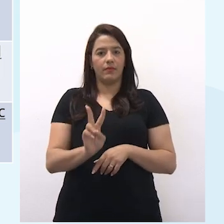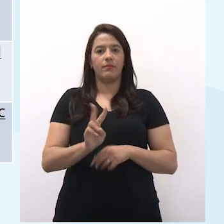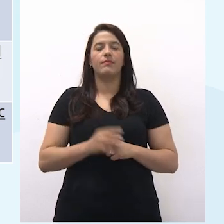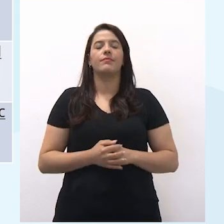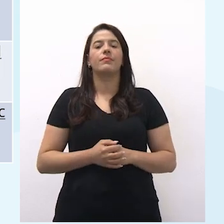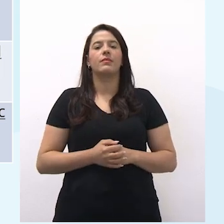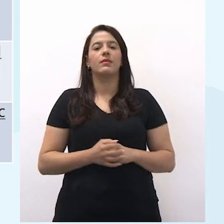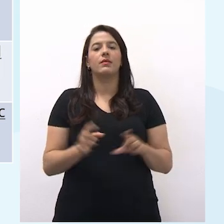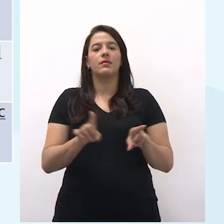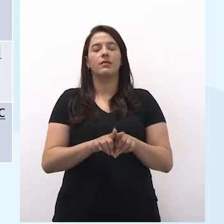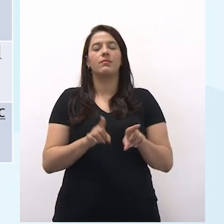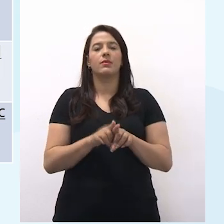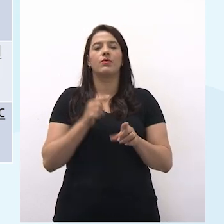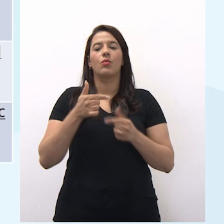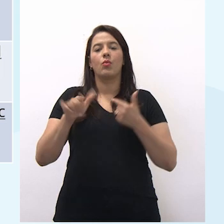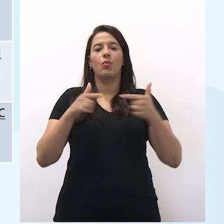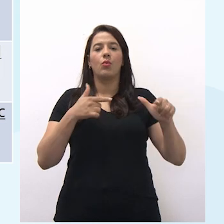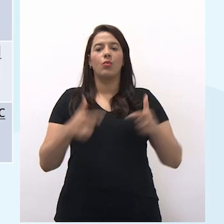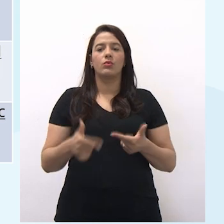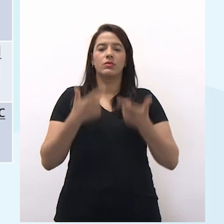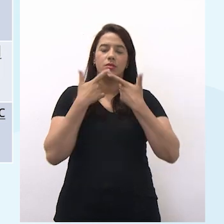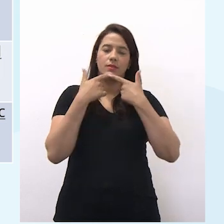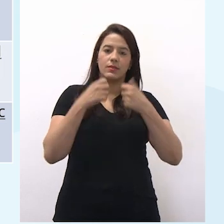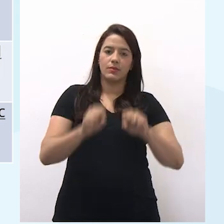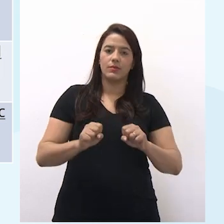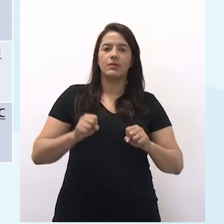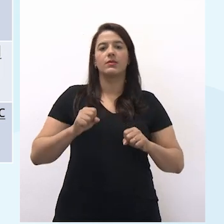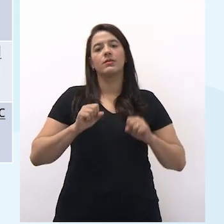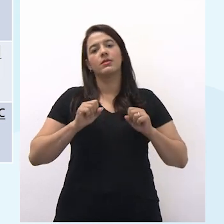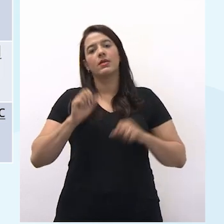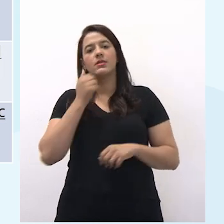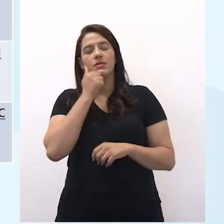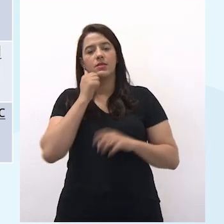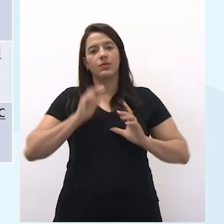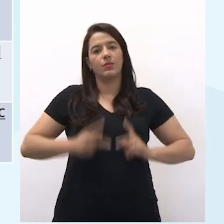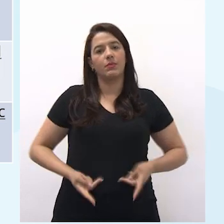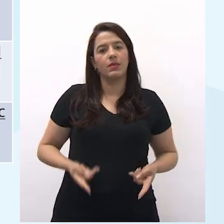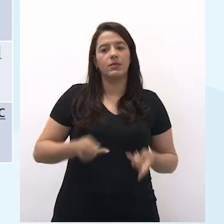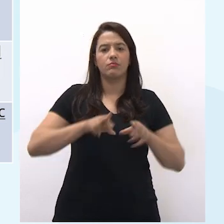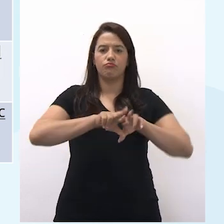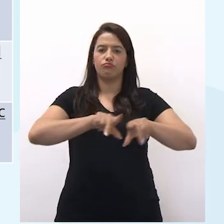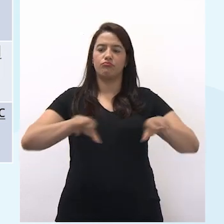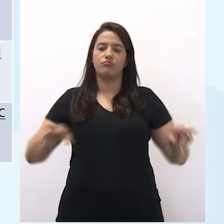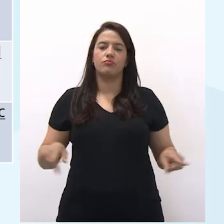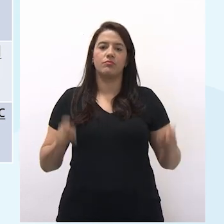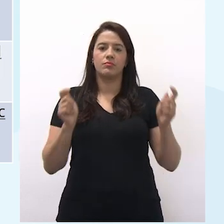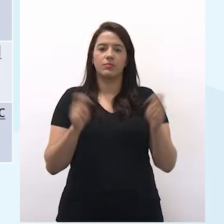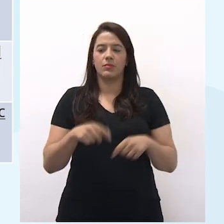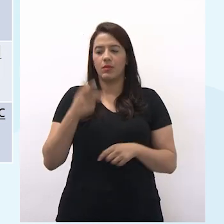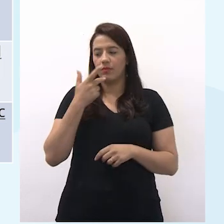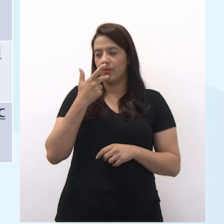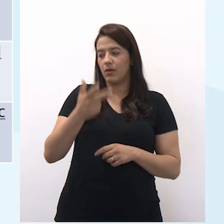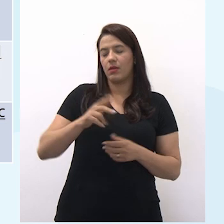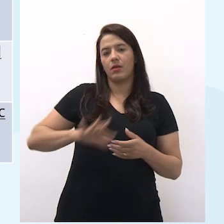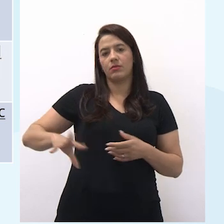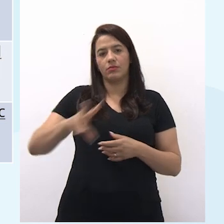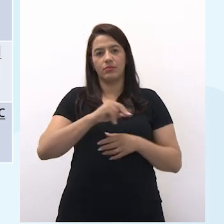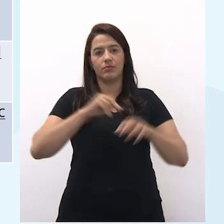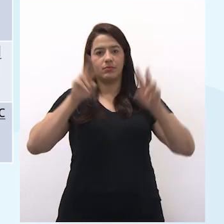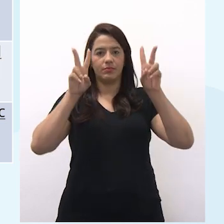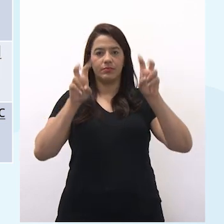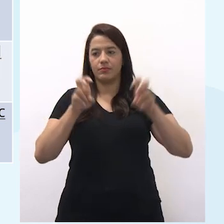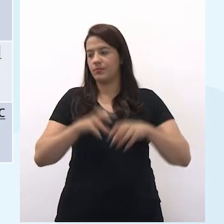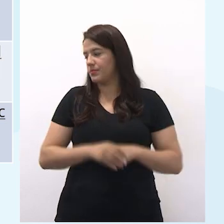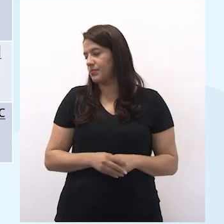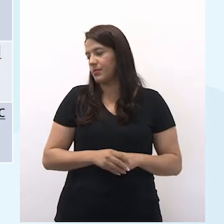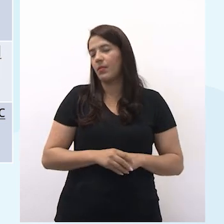outras indicações aí também, né, de linguagem, ciências humanas, né, que também trataram da mesma temática.